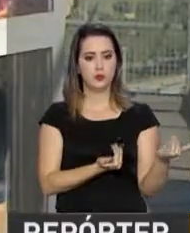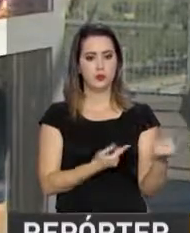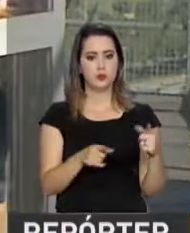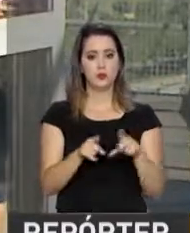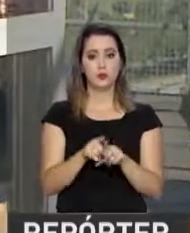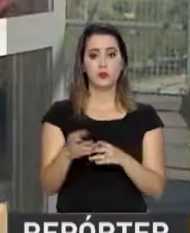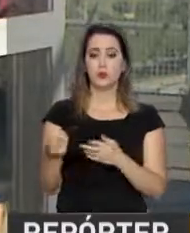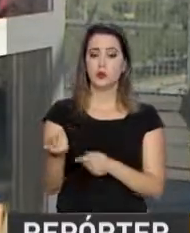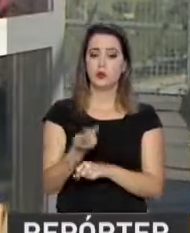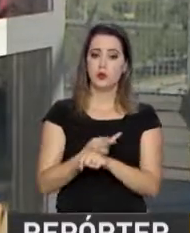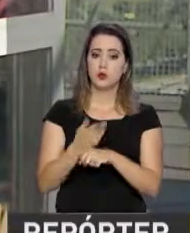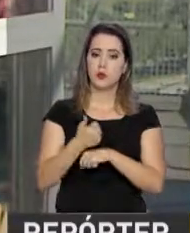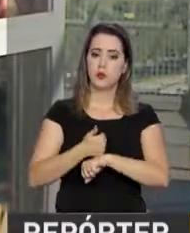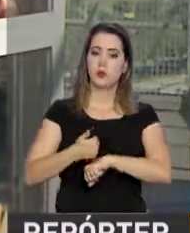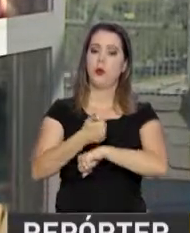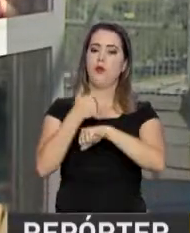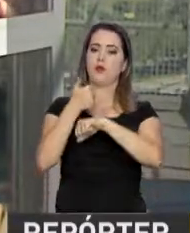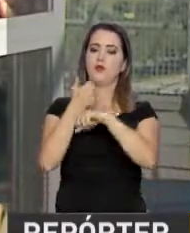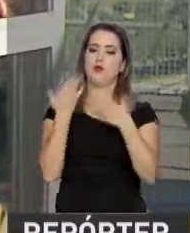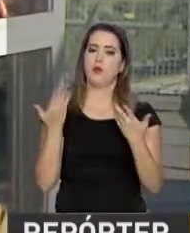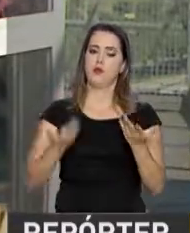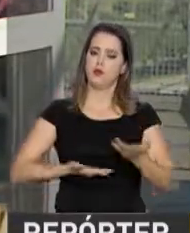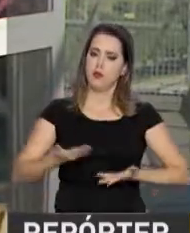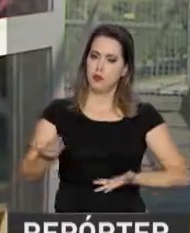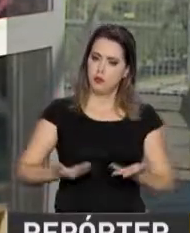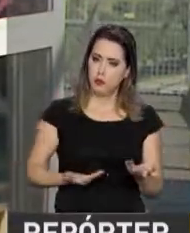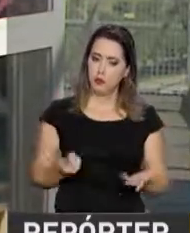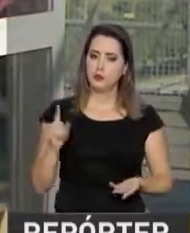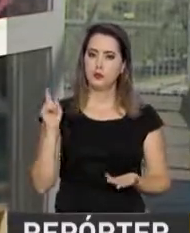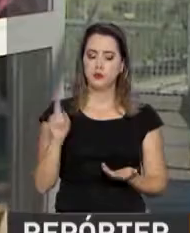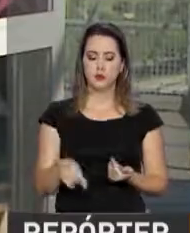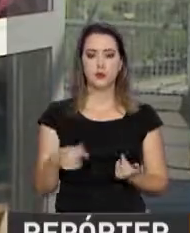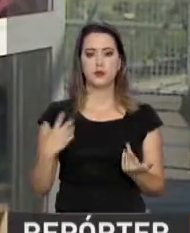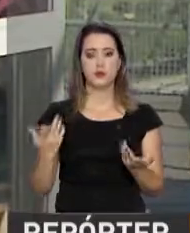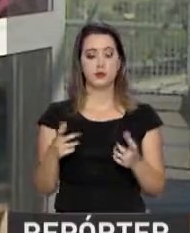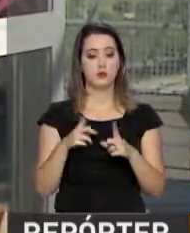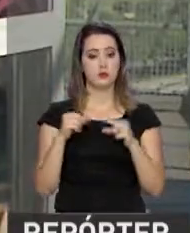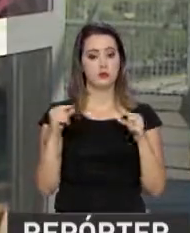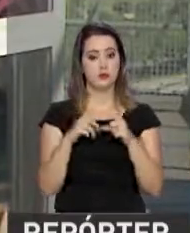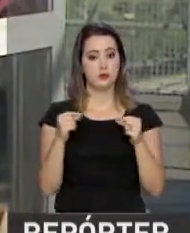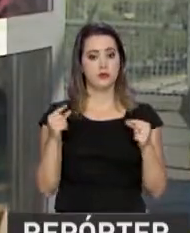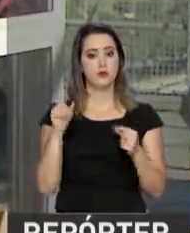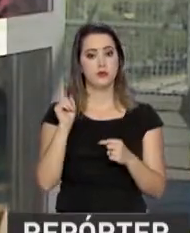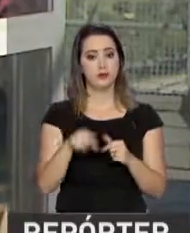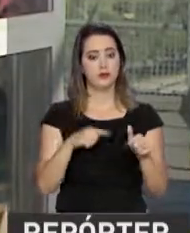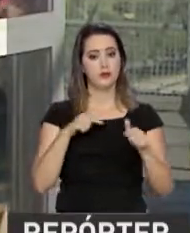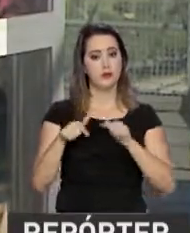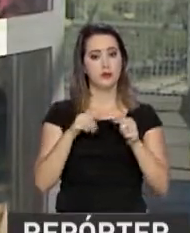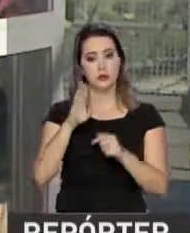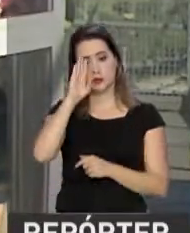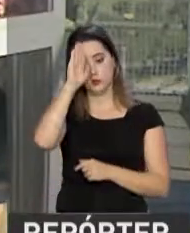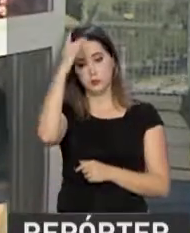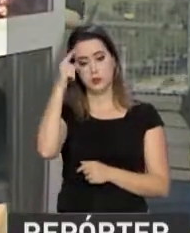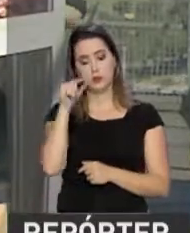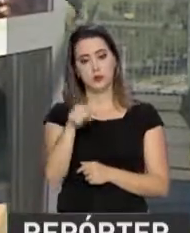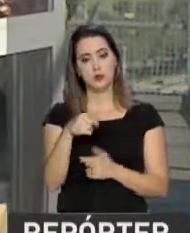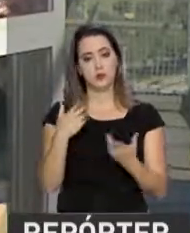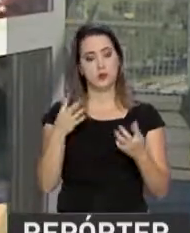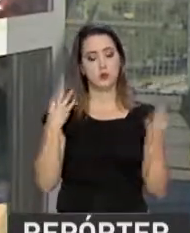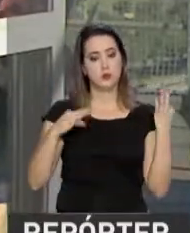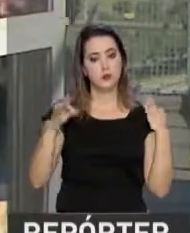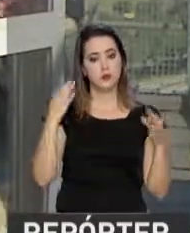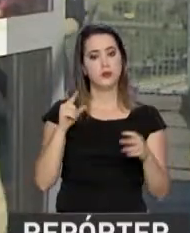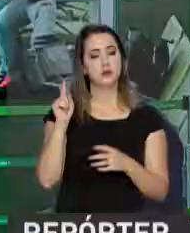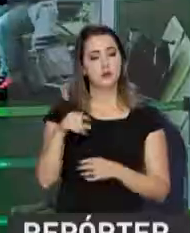que buscam uma profissão. O setor de serviços, no caso de Brasília, é a atividade principal. E o turismo é